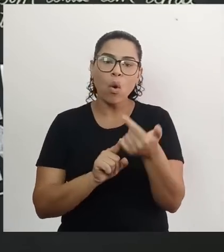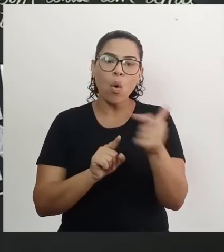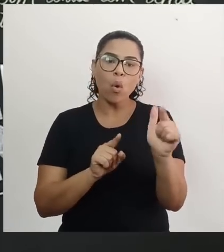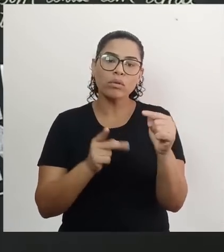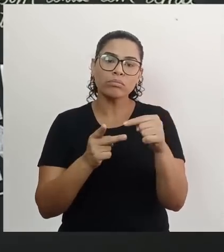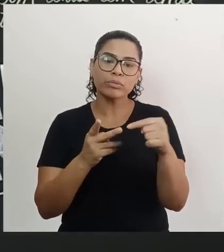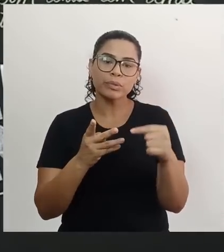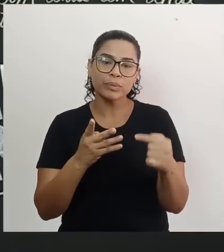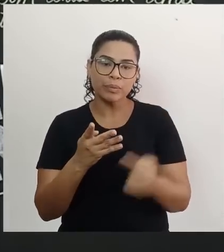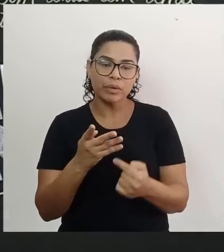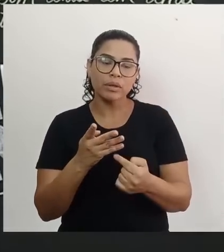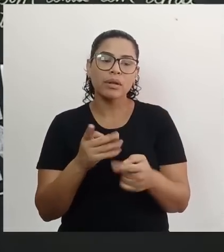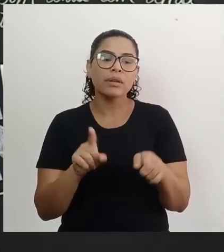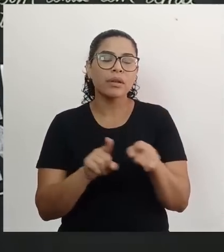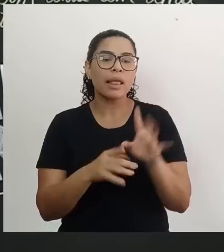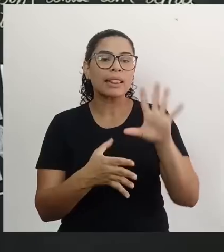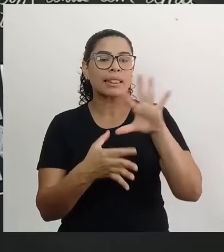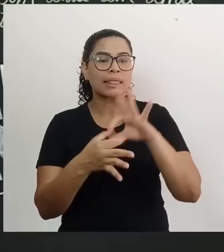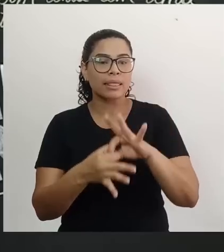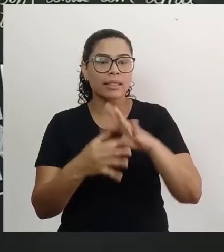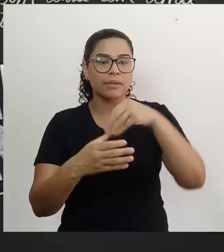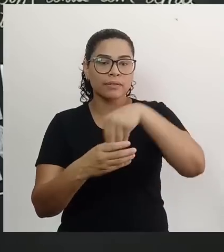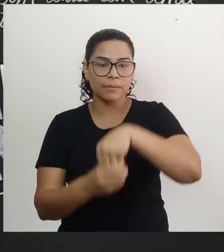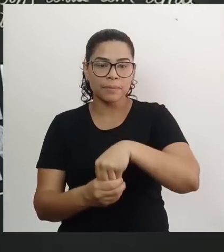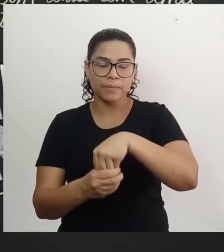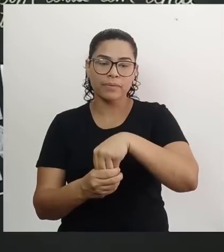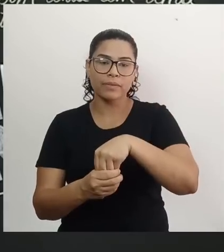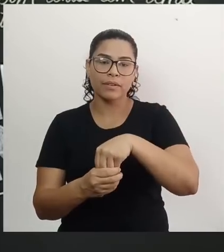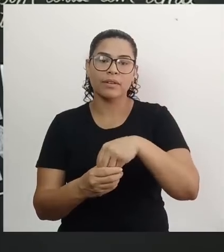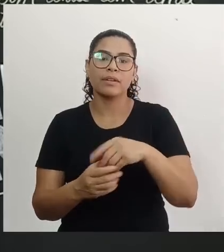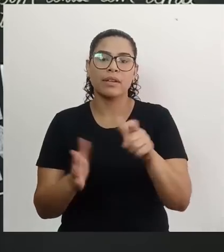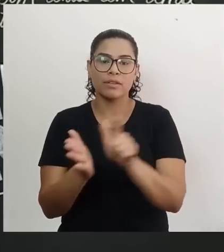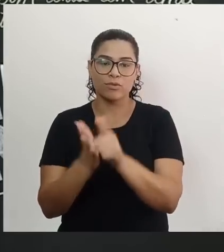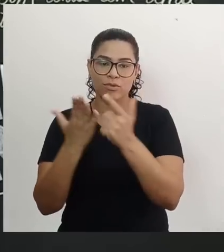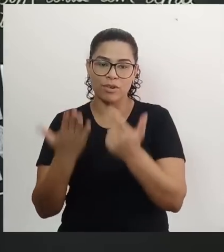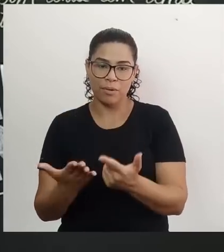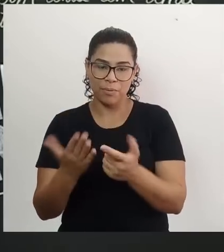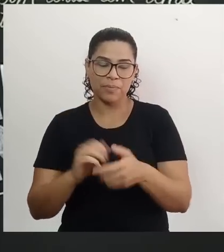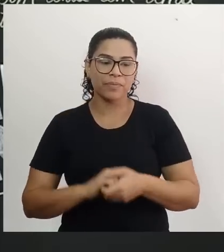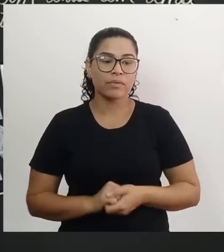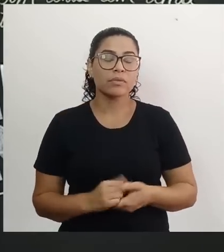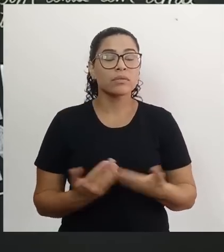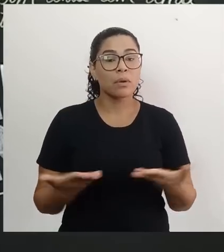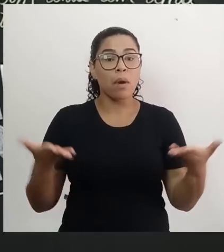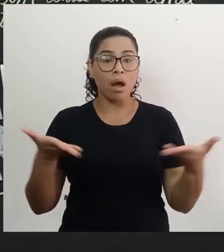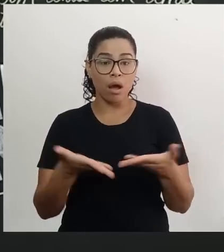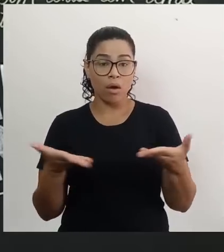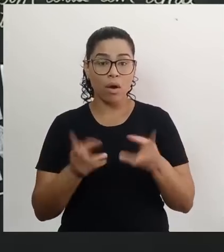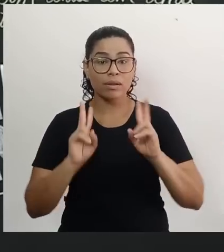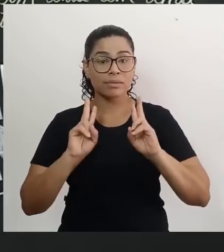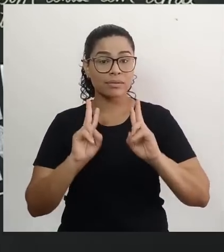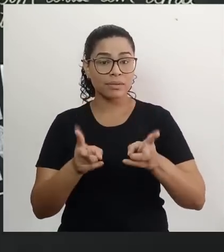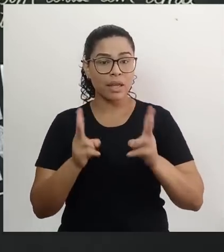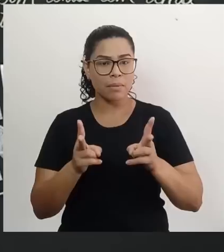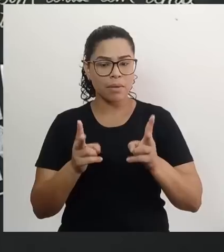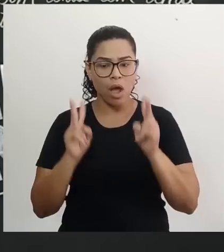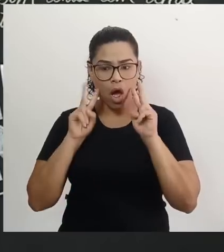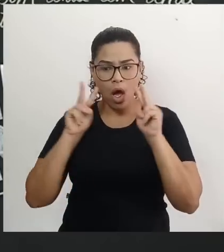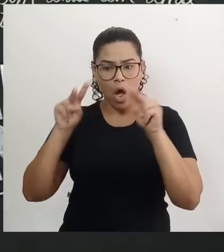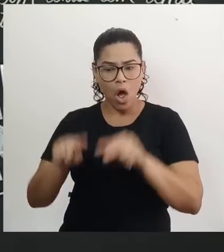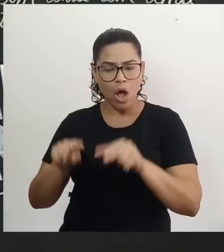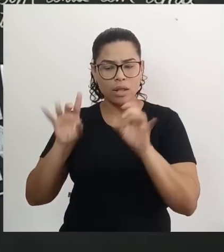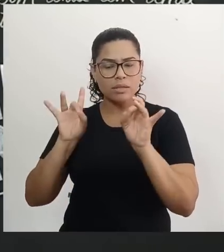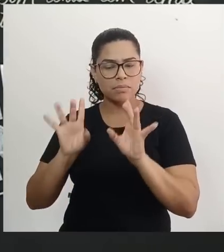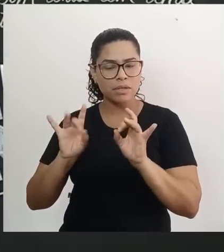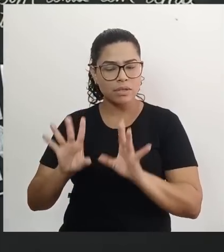outras matérias que estão no conteúdo dessa edição, ok? Então, a partir de agora, sempre dê uma olhada especial